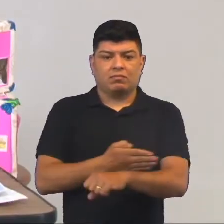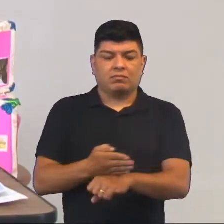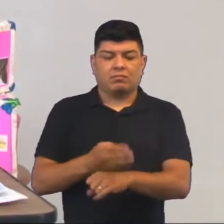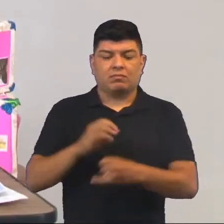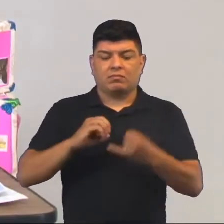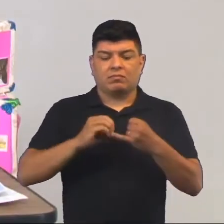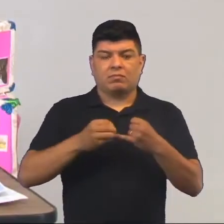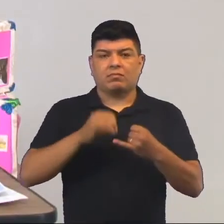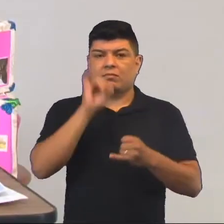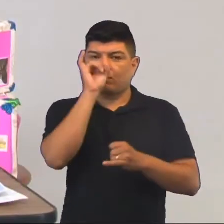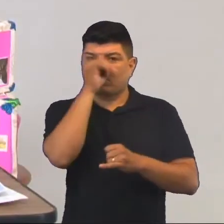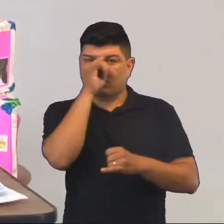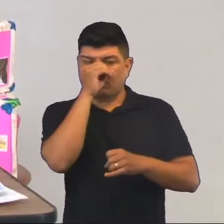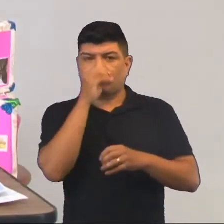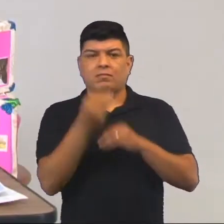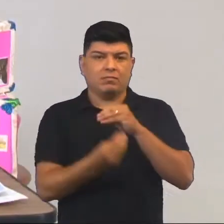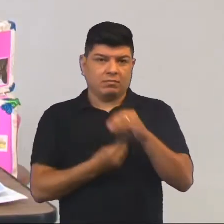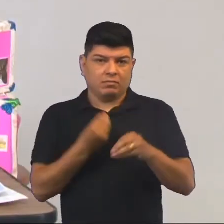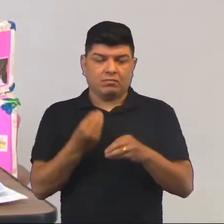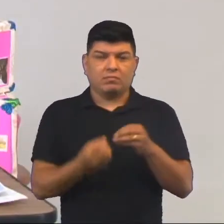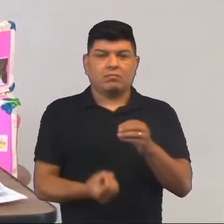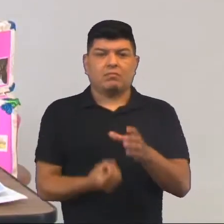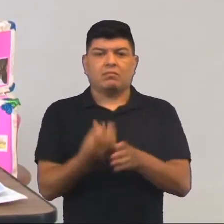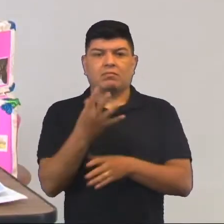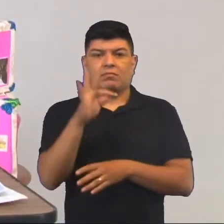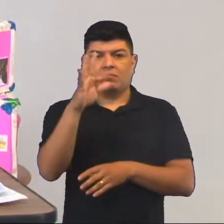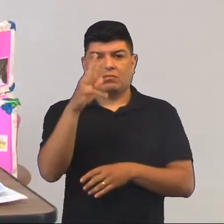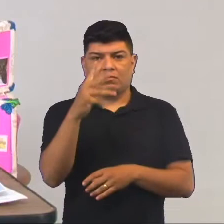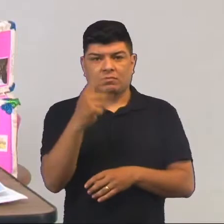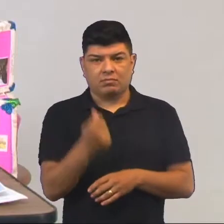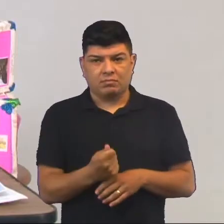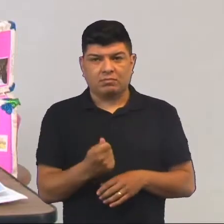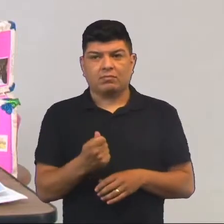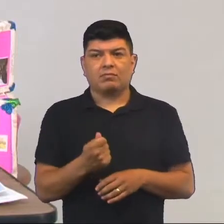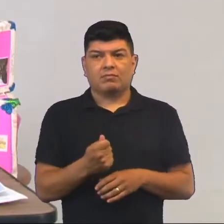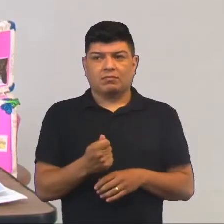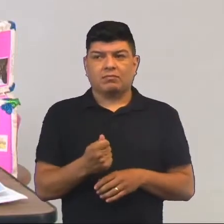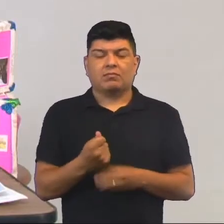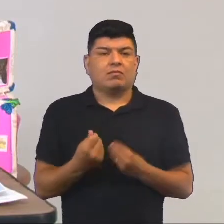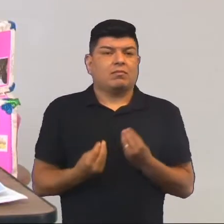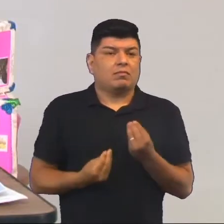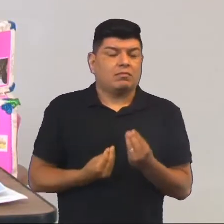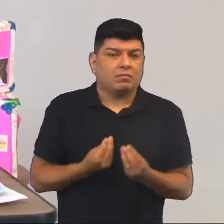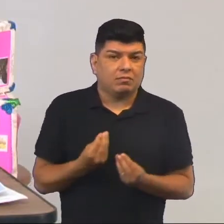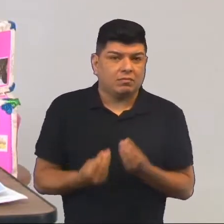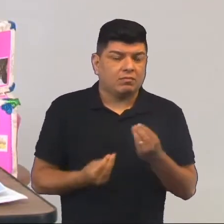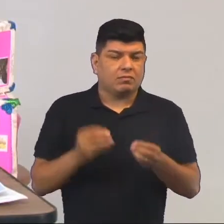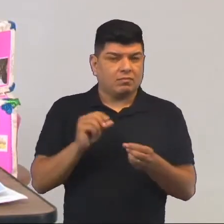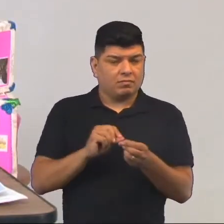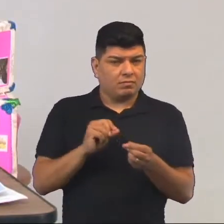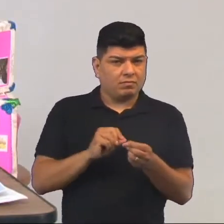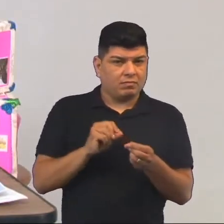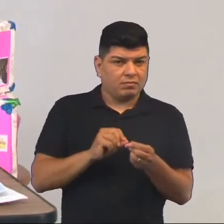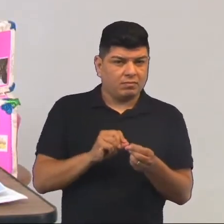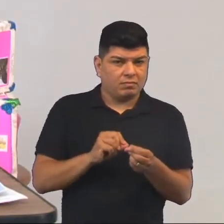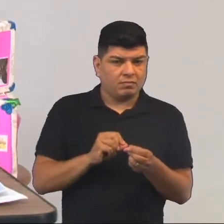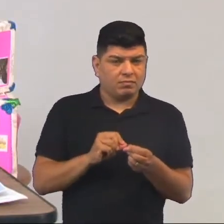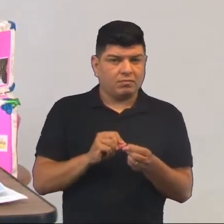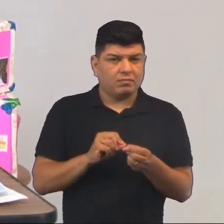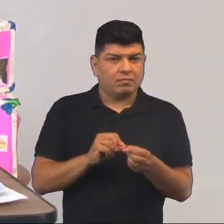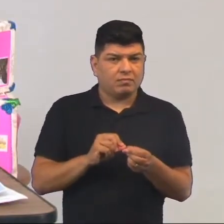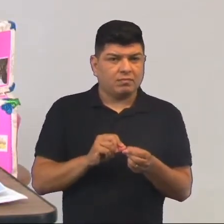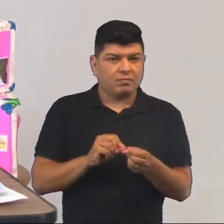da feijoada, né, que é de origem africana, como que eles faziam? Como que